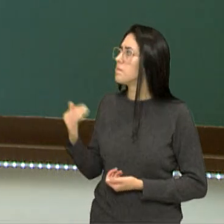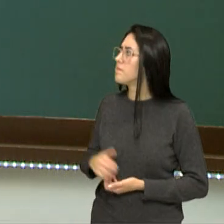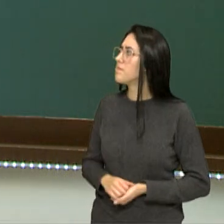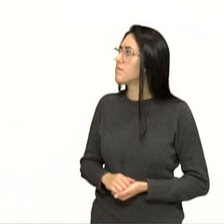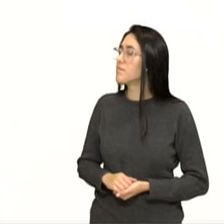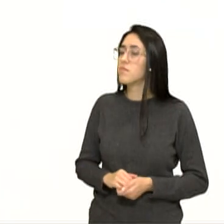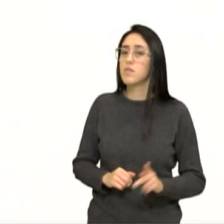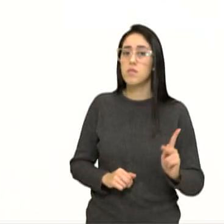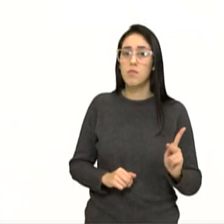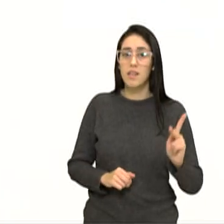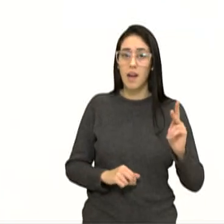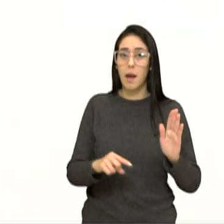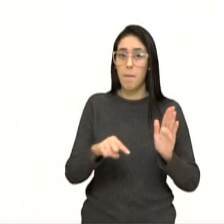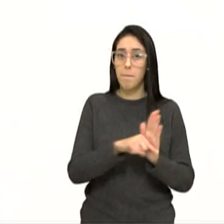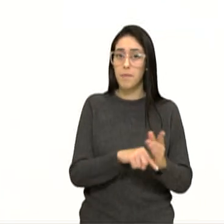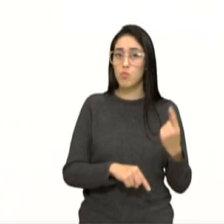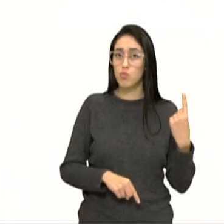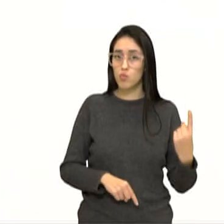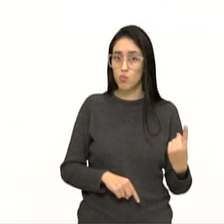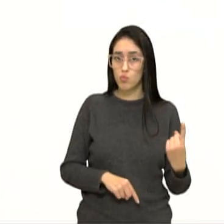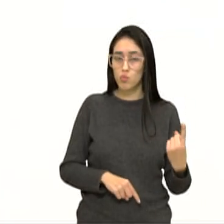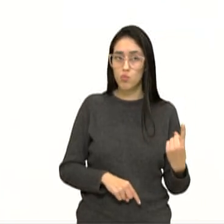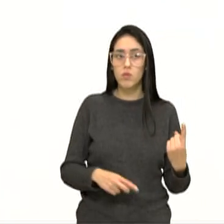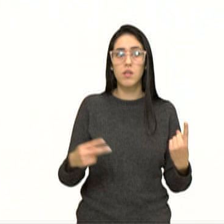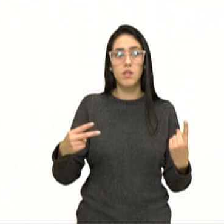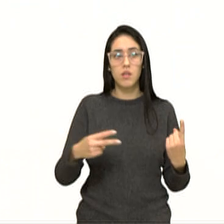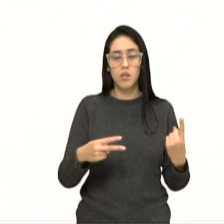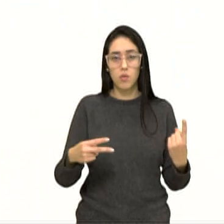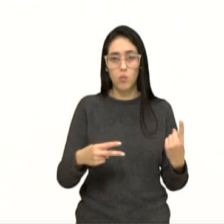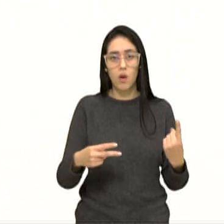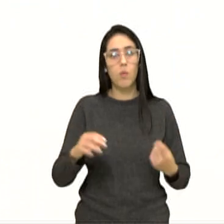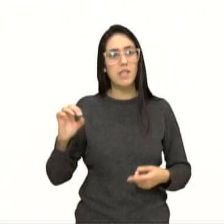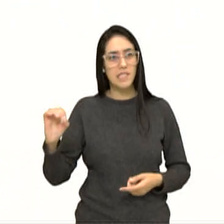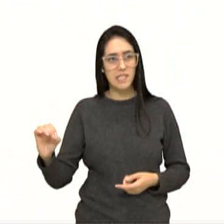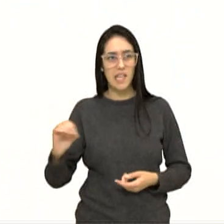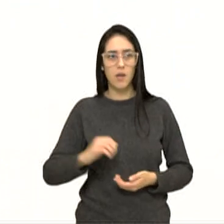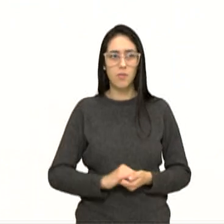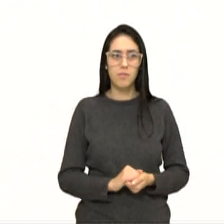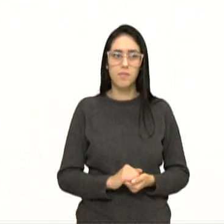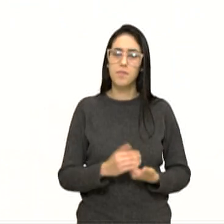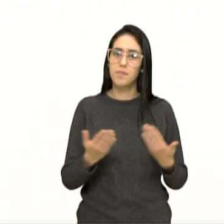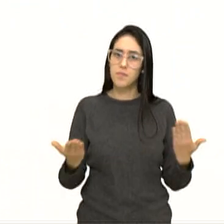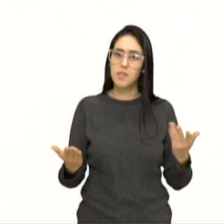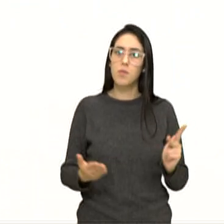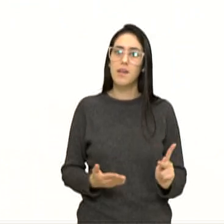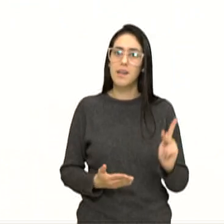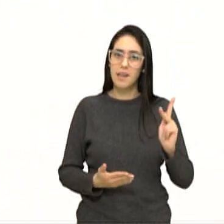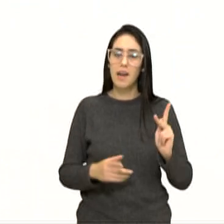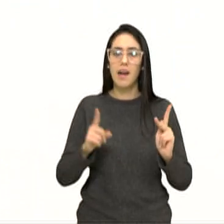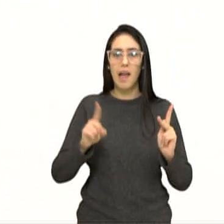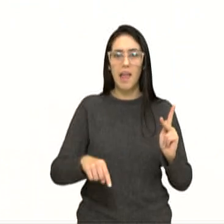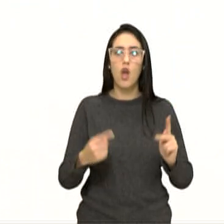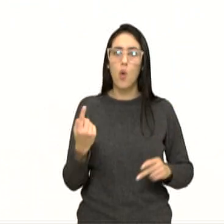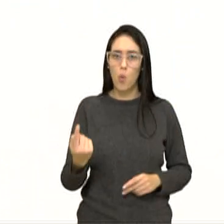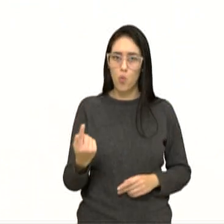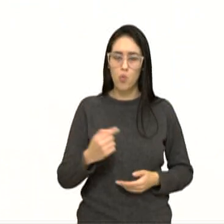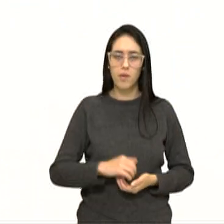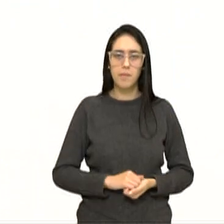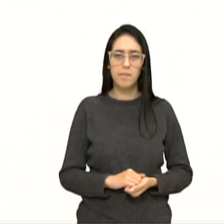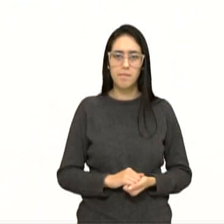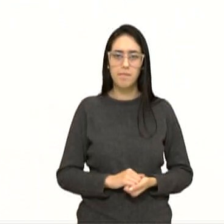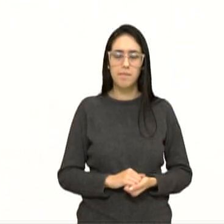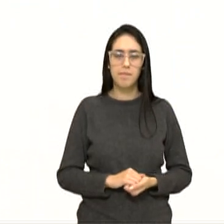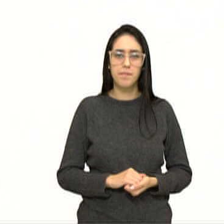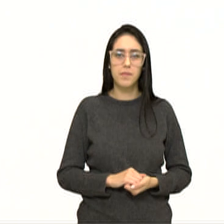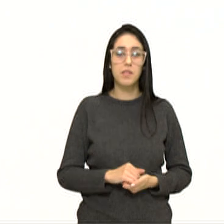K menos 1, eu vou igualar a 0. Então, logo, o meu K vale 1. Aí, onde